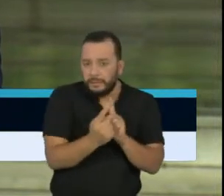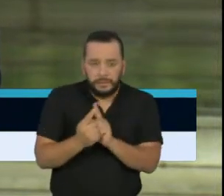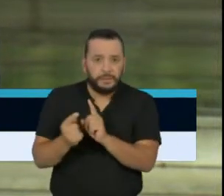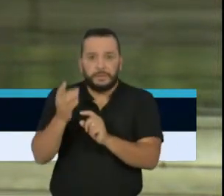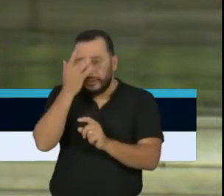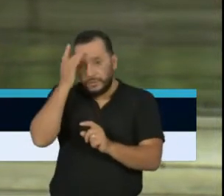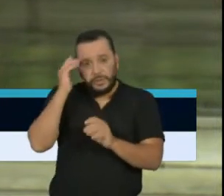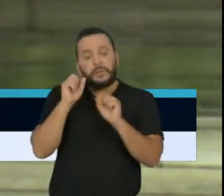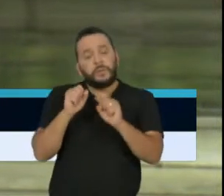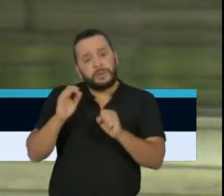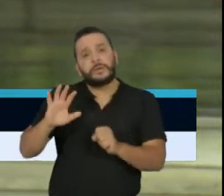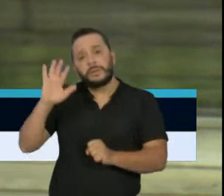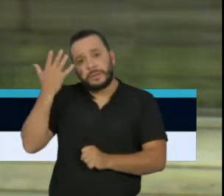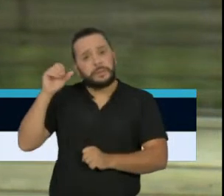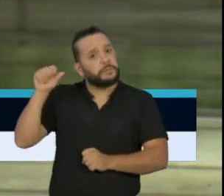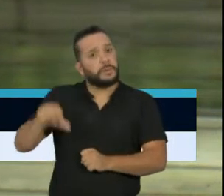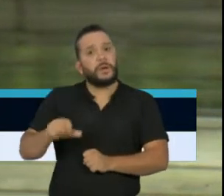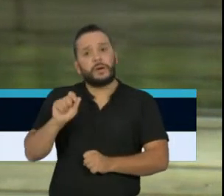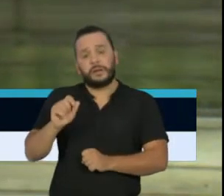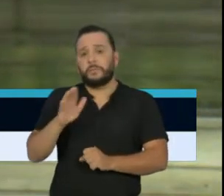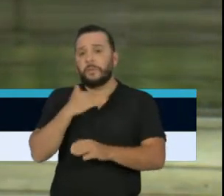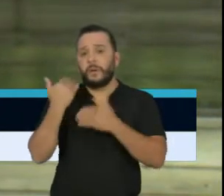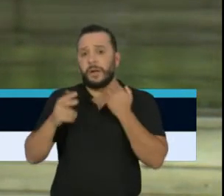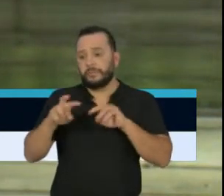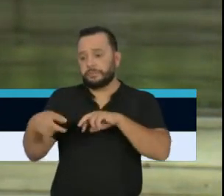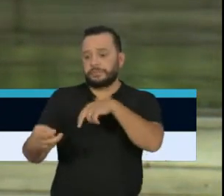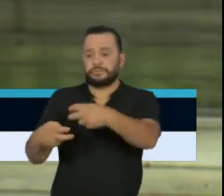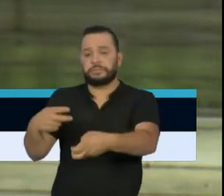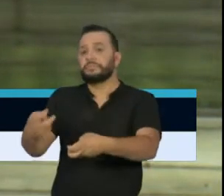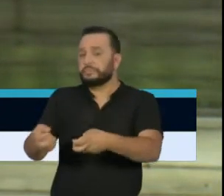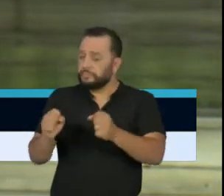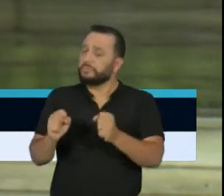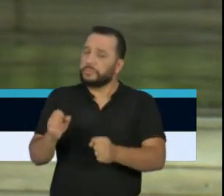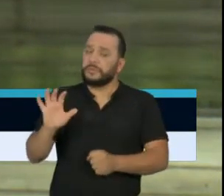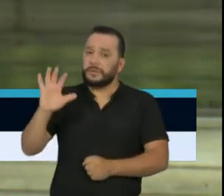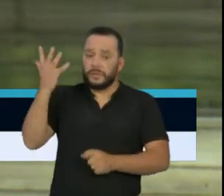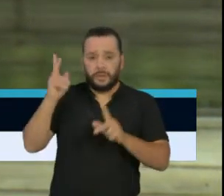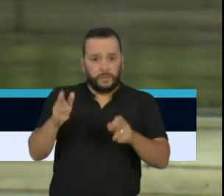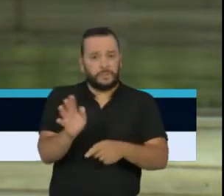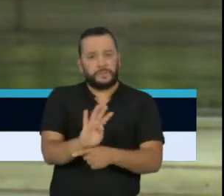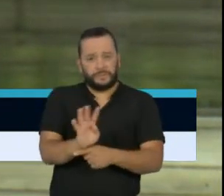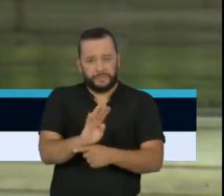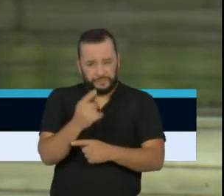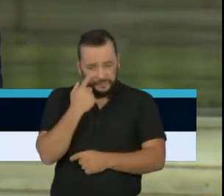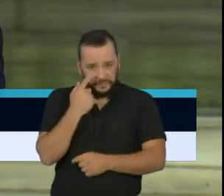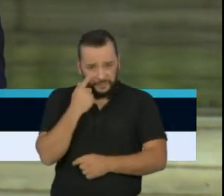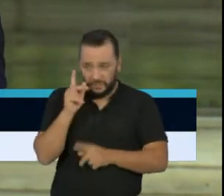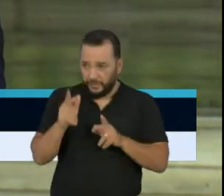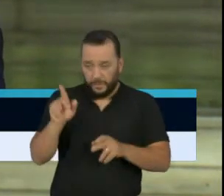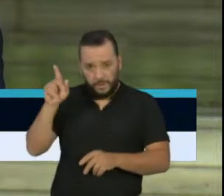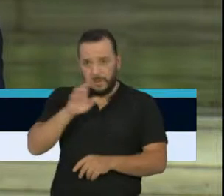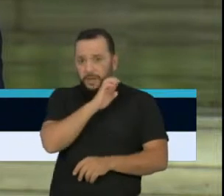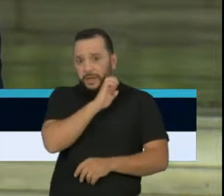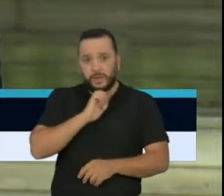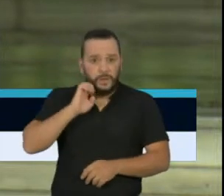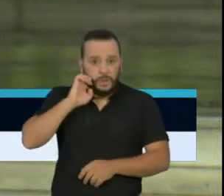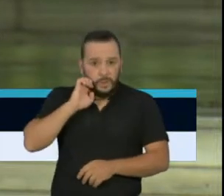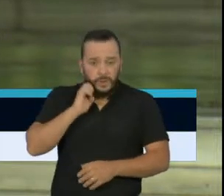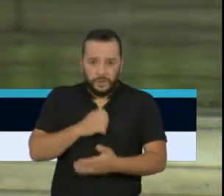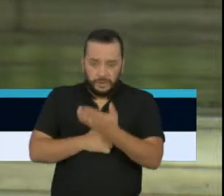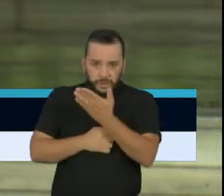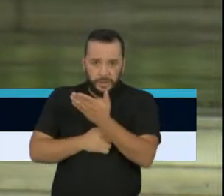A pior situação é aquela que vocês acabaram de ver no filme de televisão, em Guayaquil, no Equador,